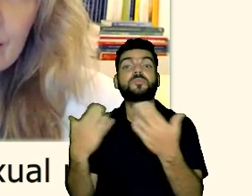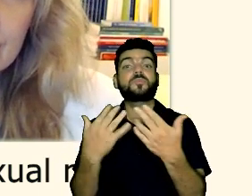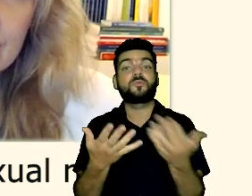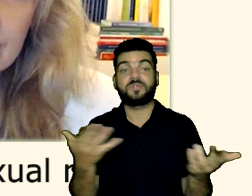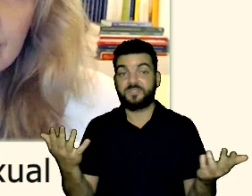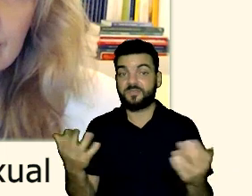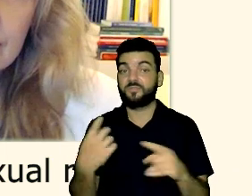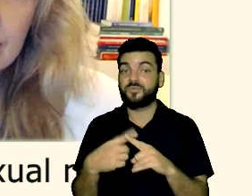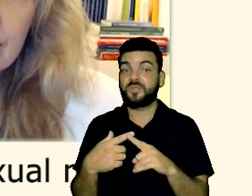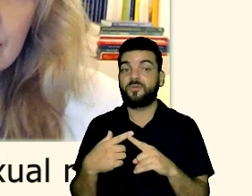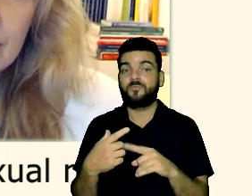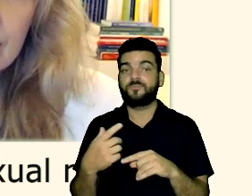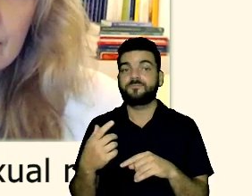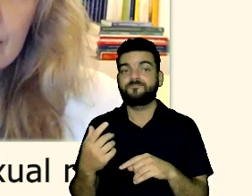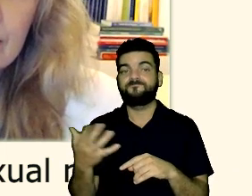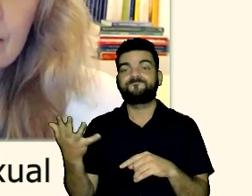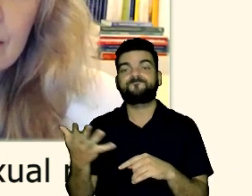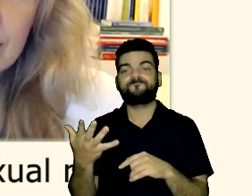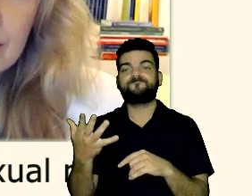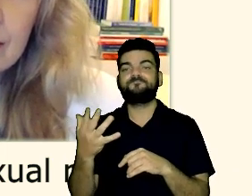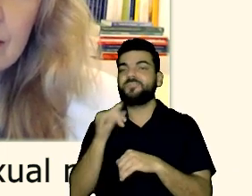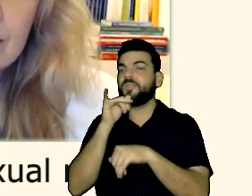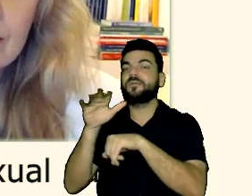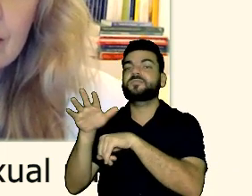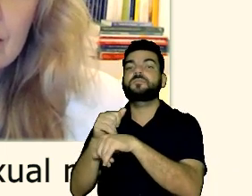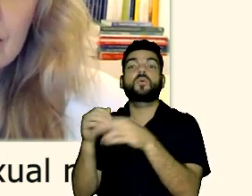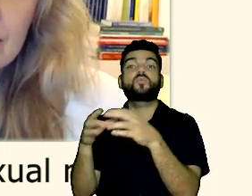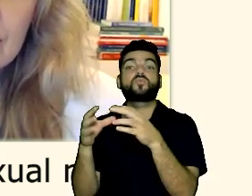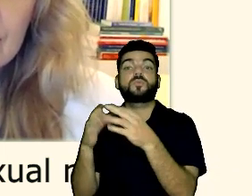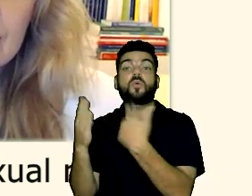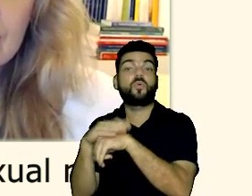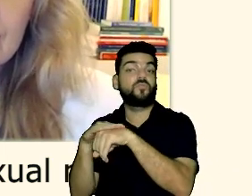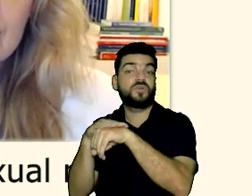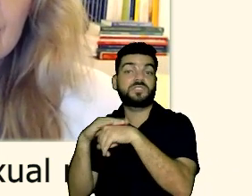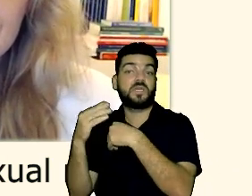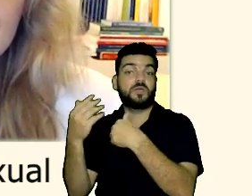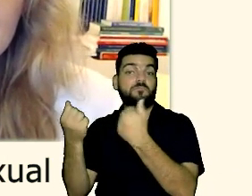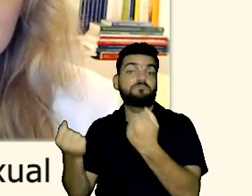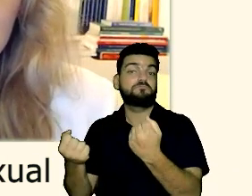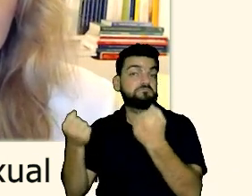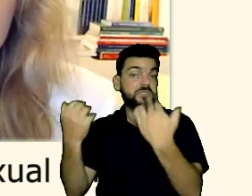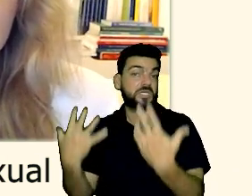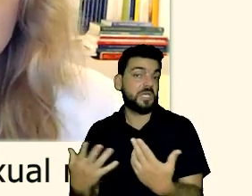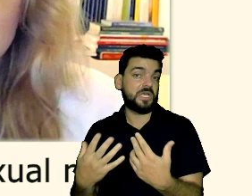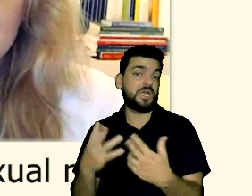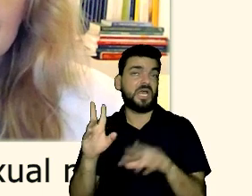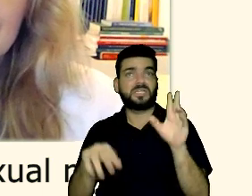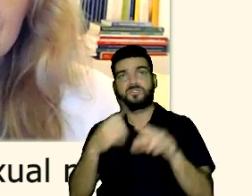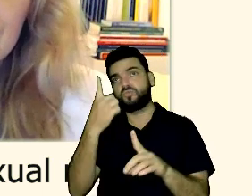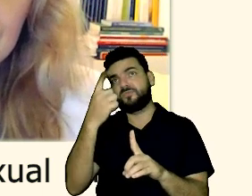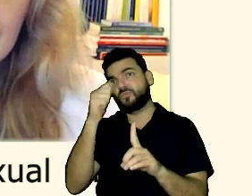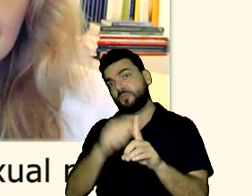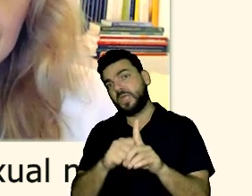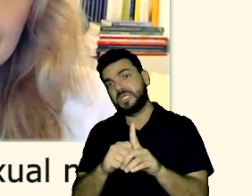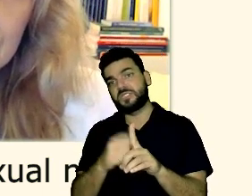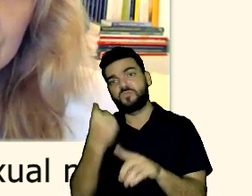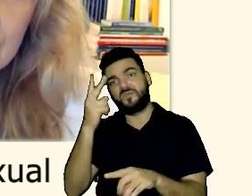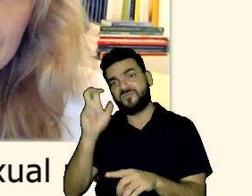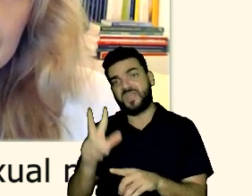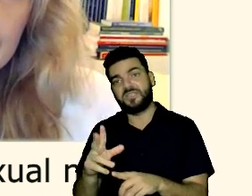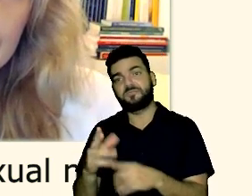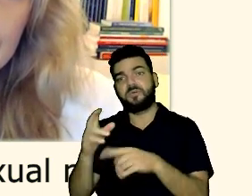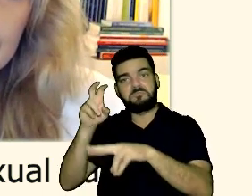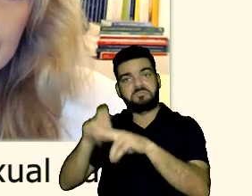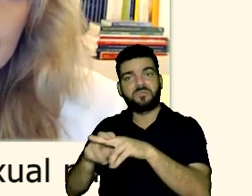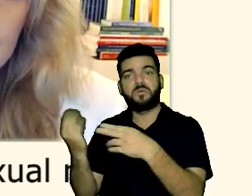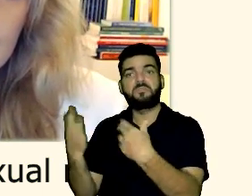círculos restaurativos, né? Que nada mais é do que chamar aquele pequeno grupo uma vez por semana, uma